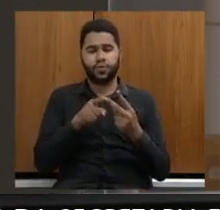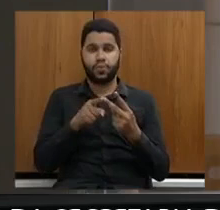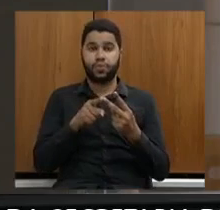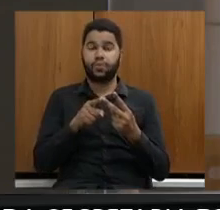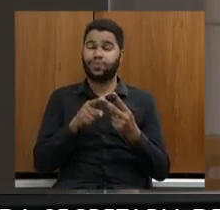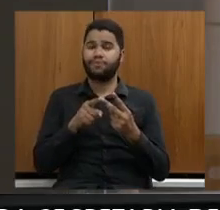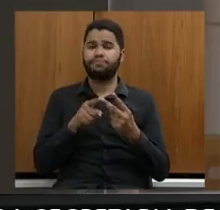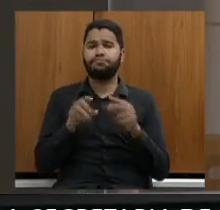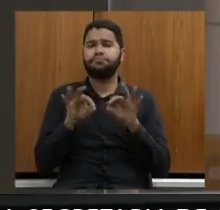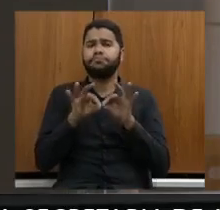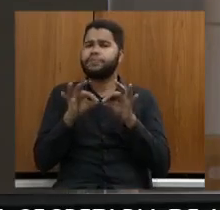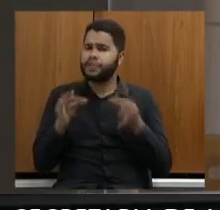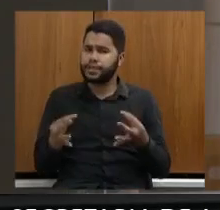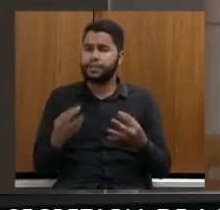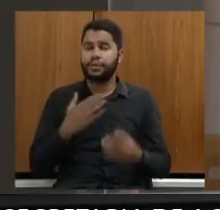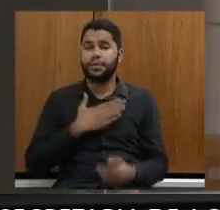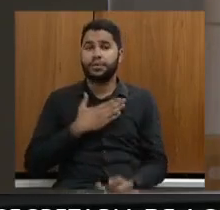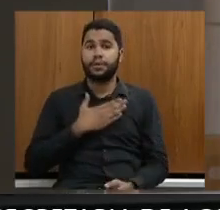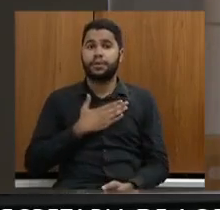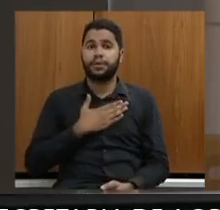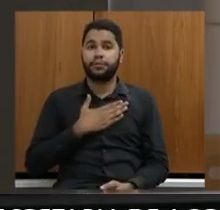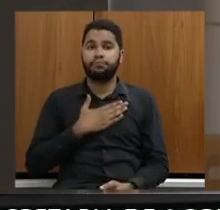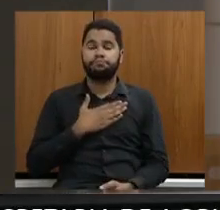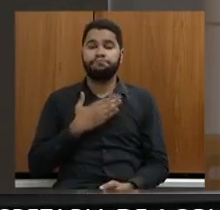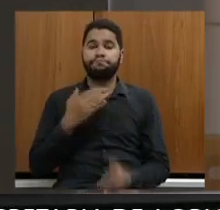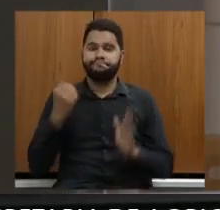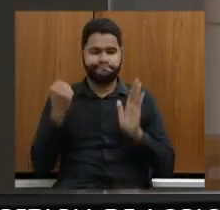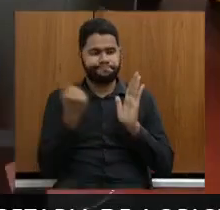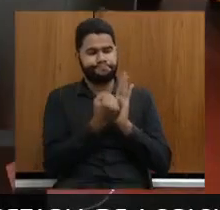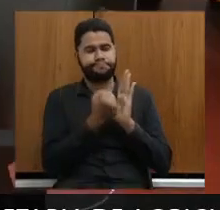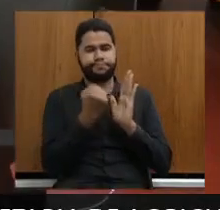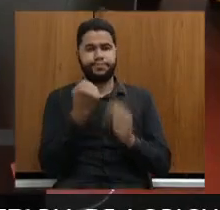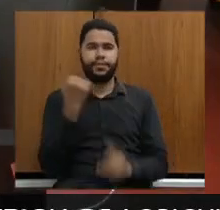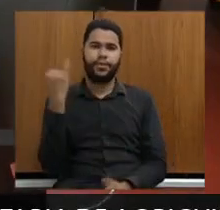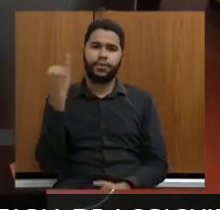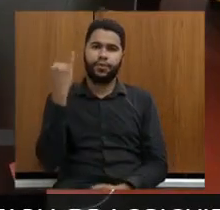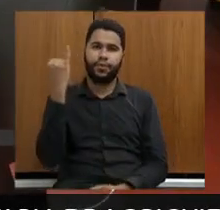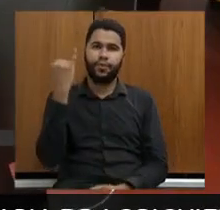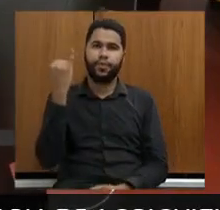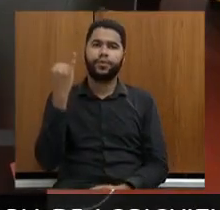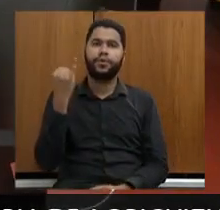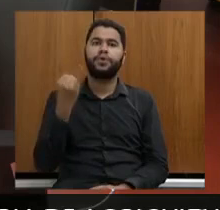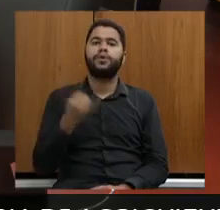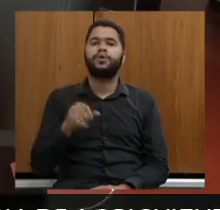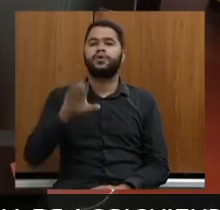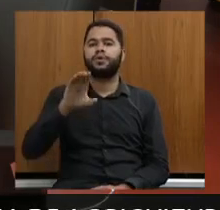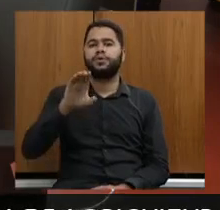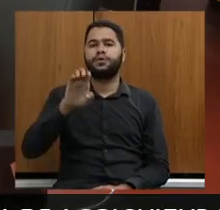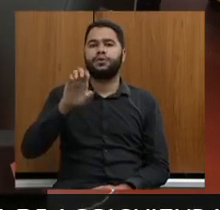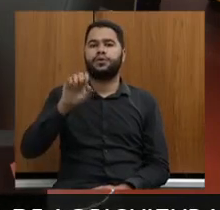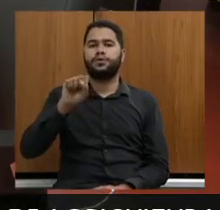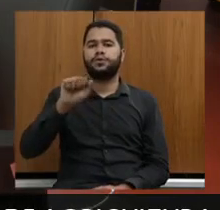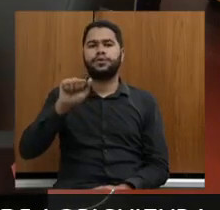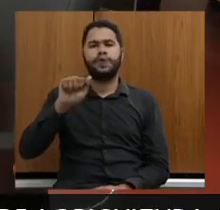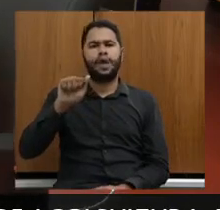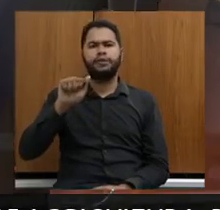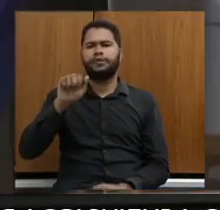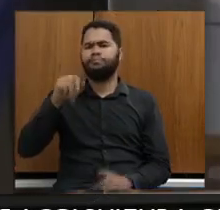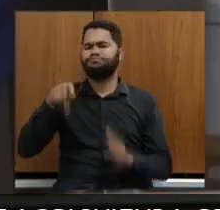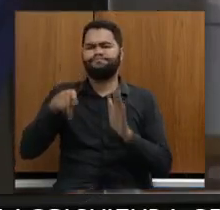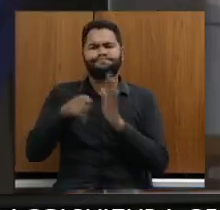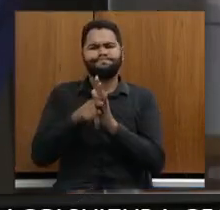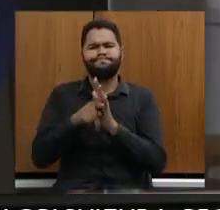aqui uma coisa muito simples mas para mim de um simbolismo muito grande de uma importância muito grande Ceasa Ceasa o maior